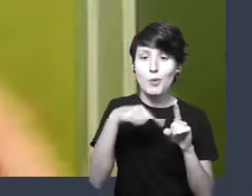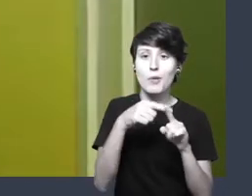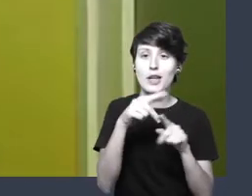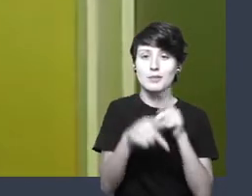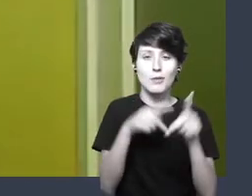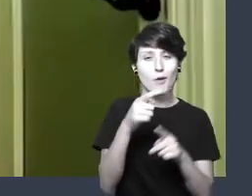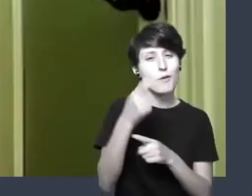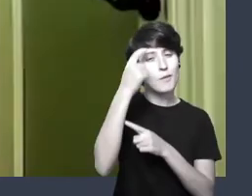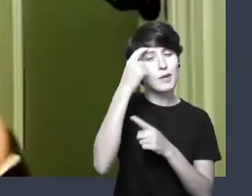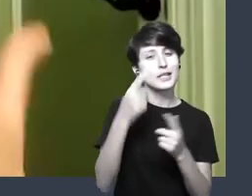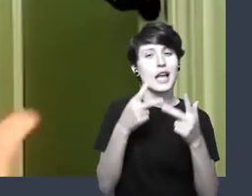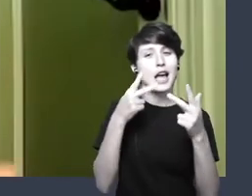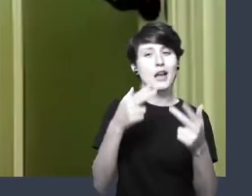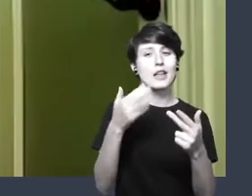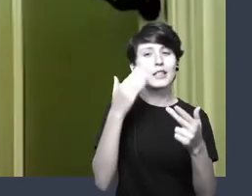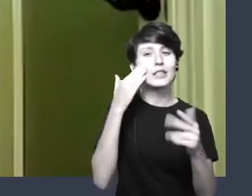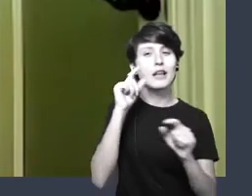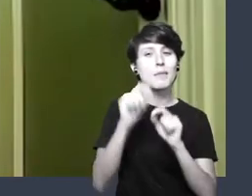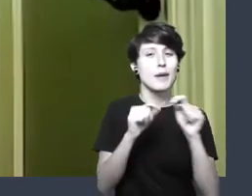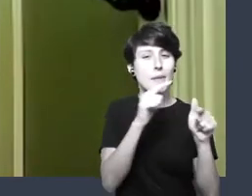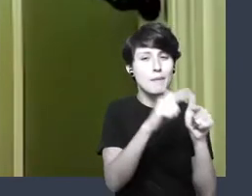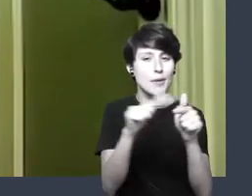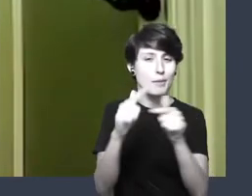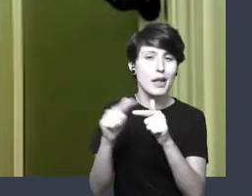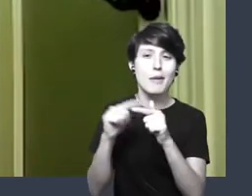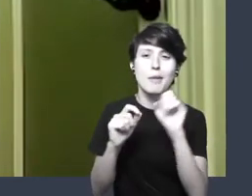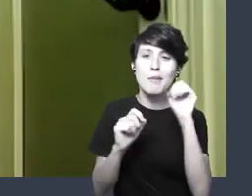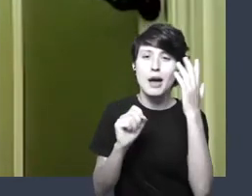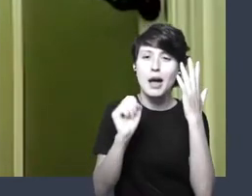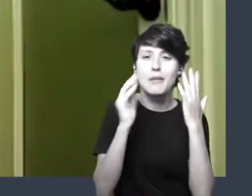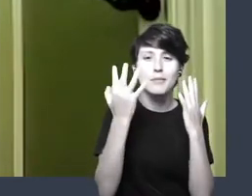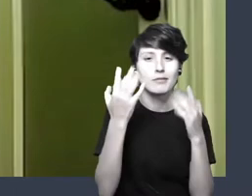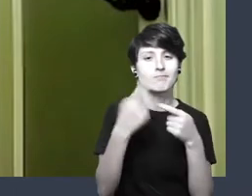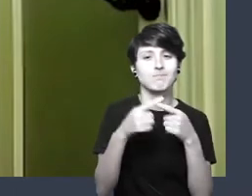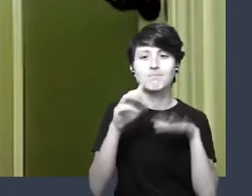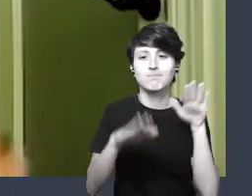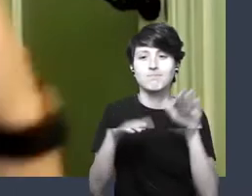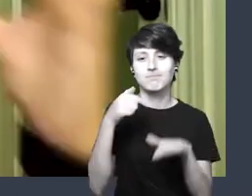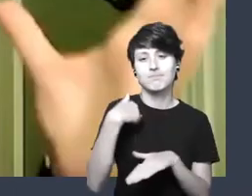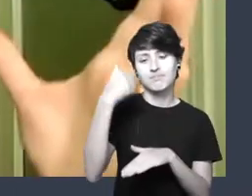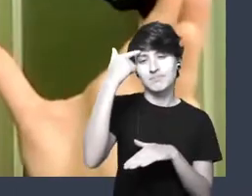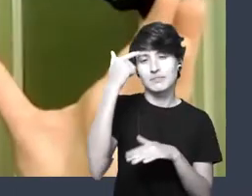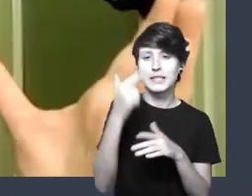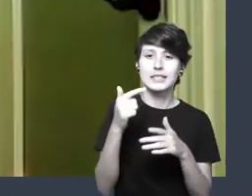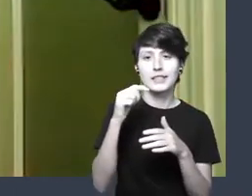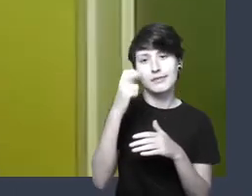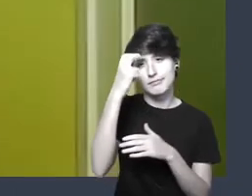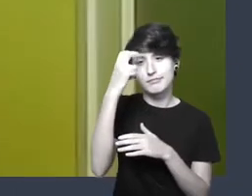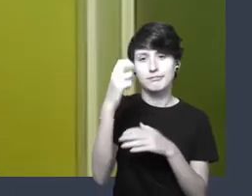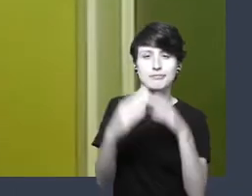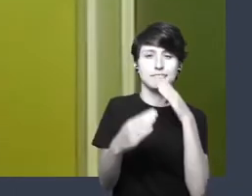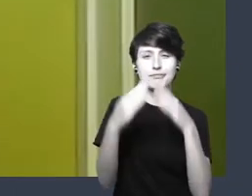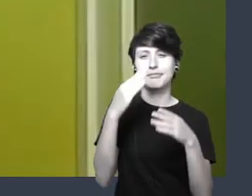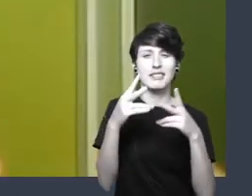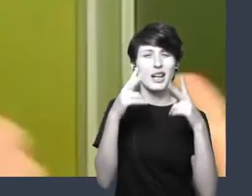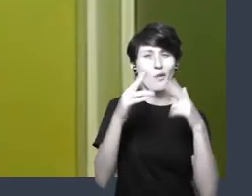para saber o que estão, dos problemas que estão acontecendo. Porque às vezes a gente pensa, né, que a inteligência artificial é aquela coisa futurística em